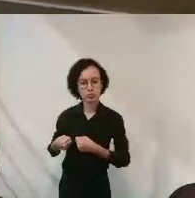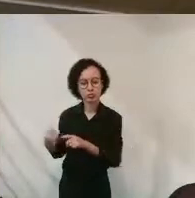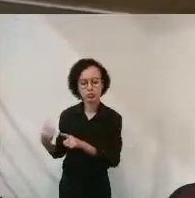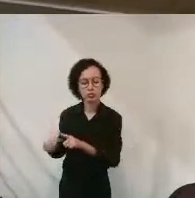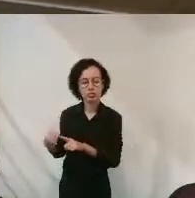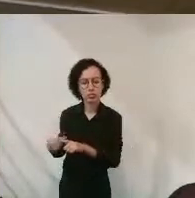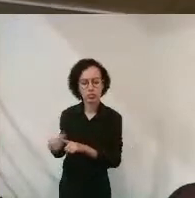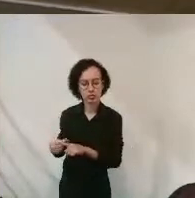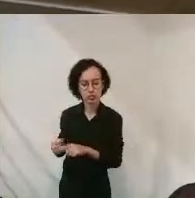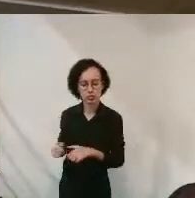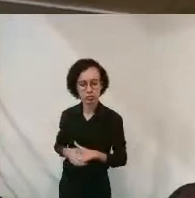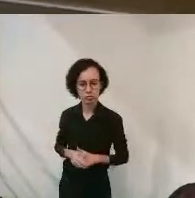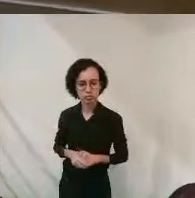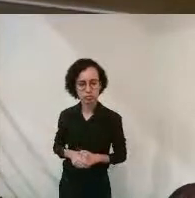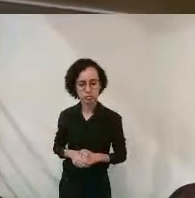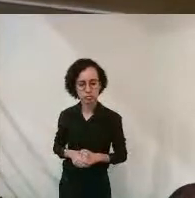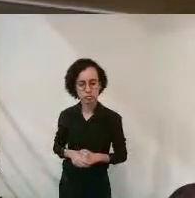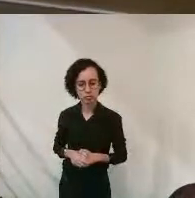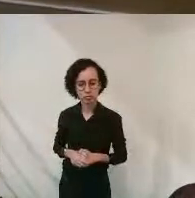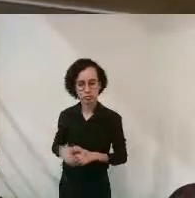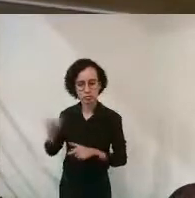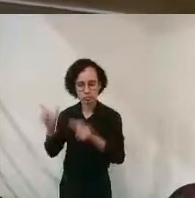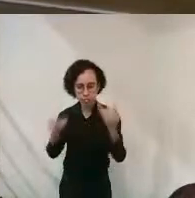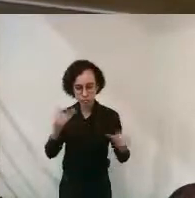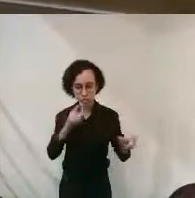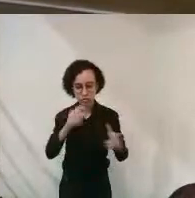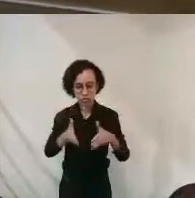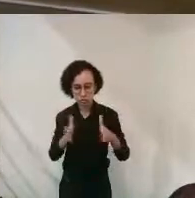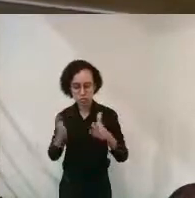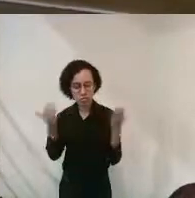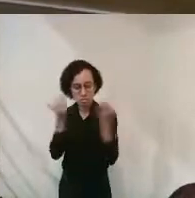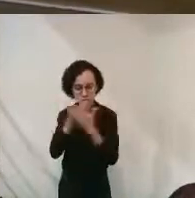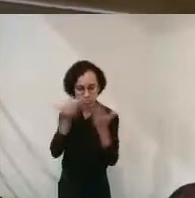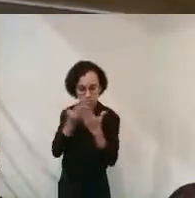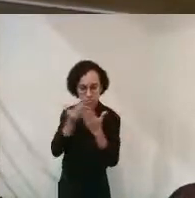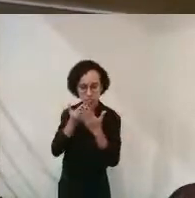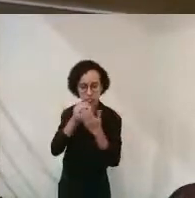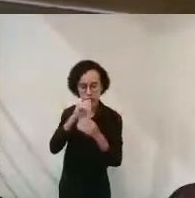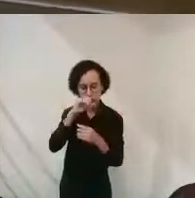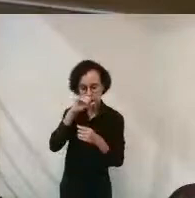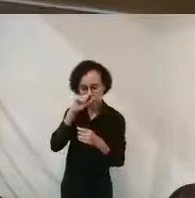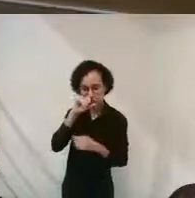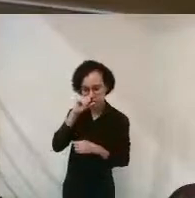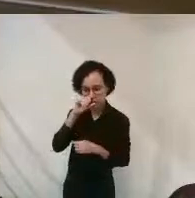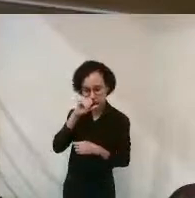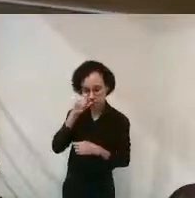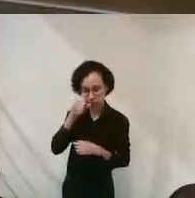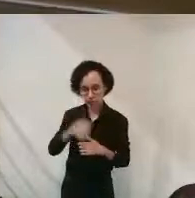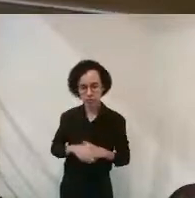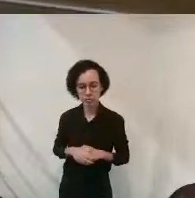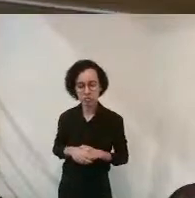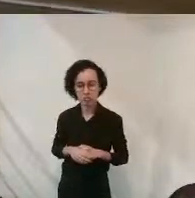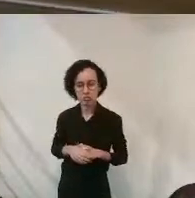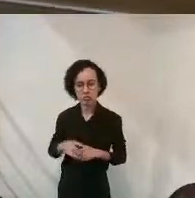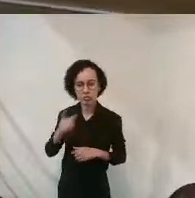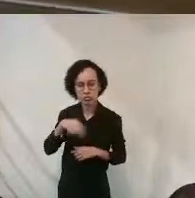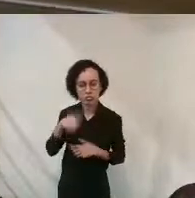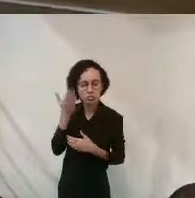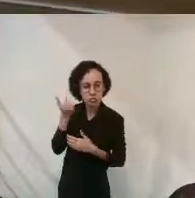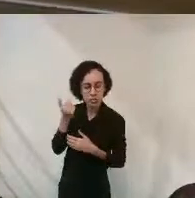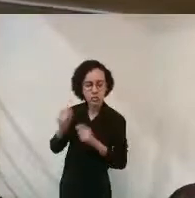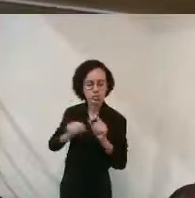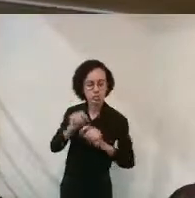Porque são pessoas do Rio que não são vistas. Você sabe o que é manejo de resíduos sólidos